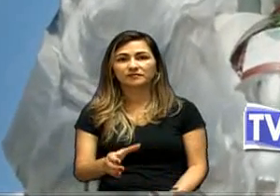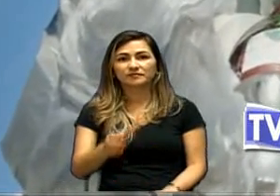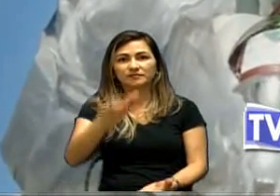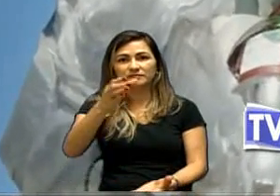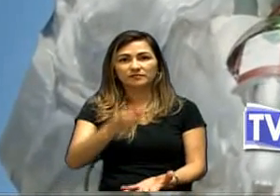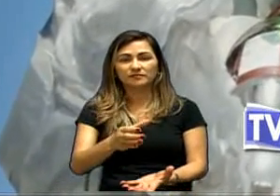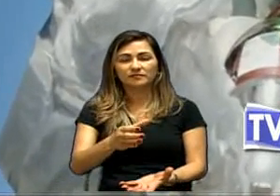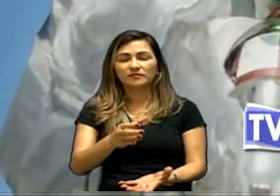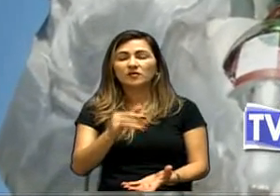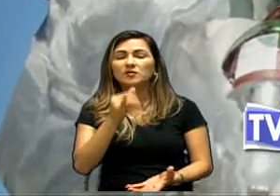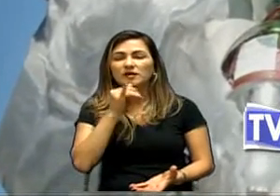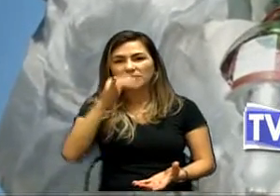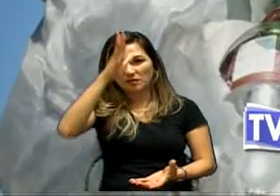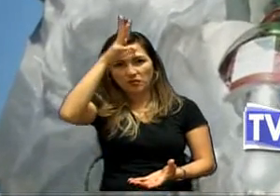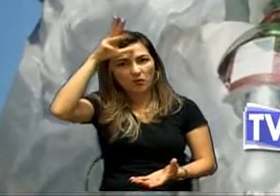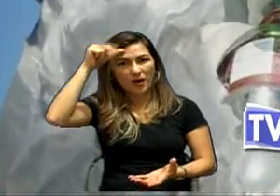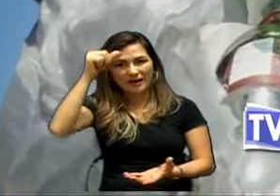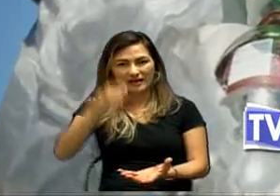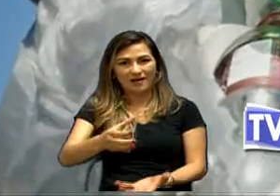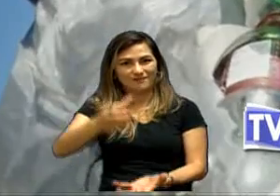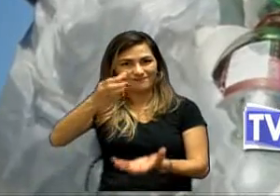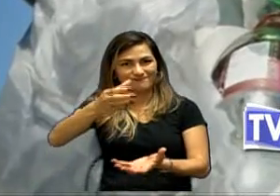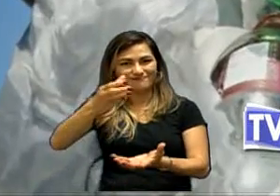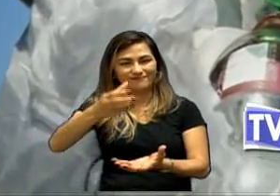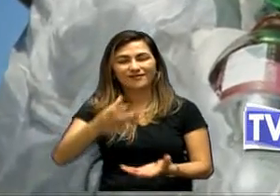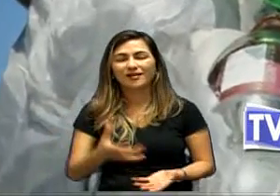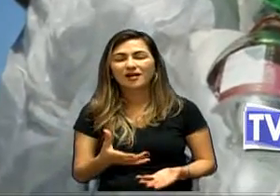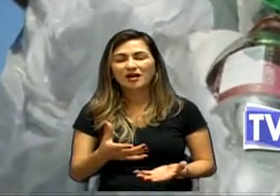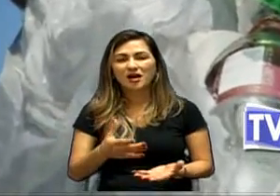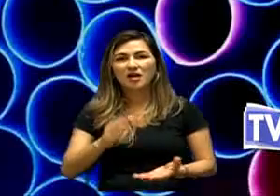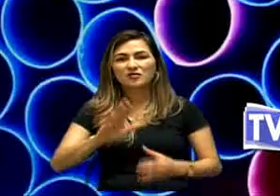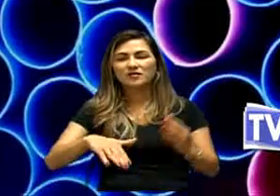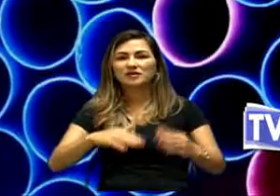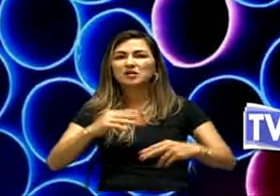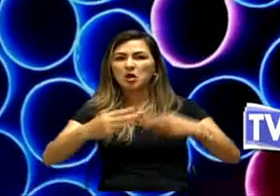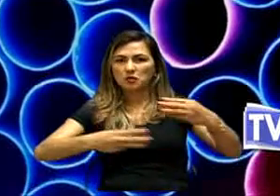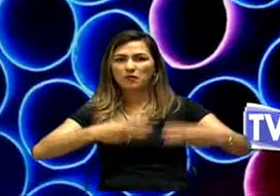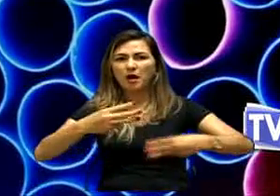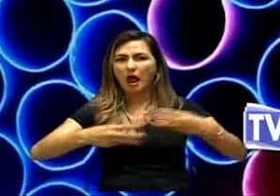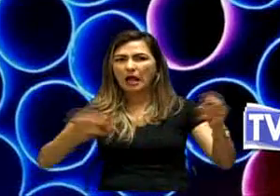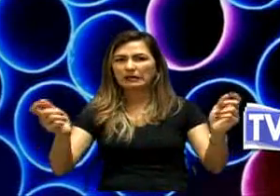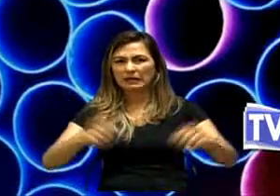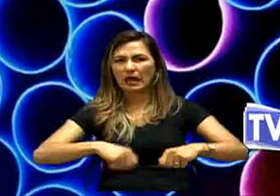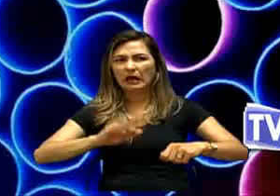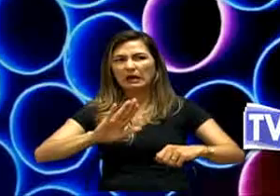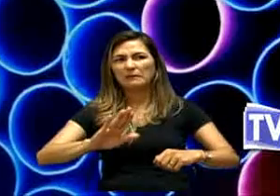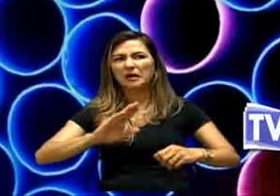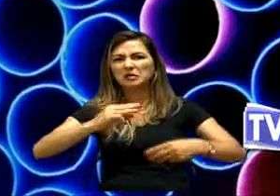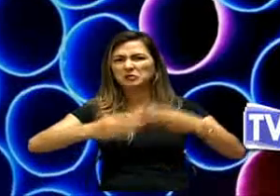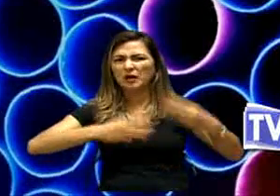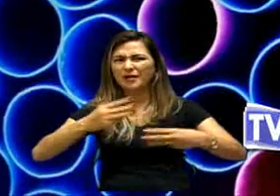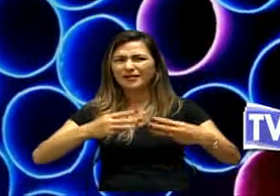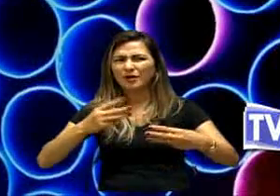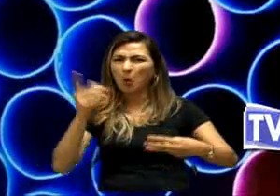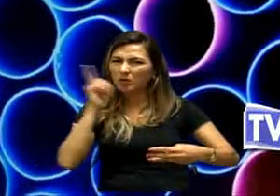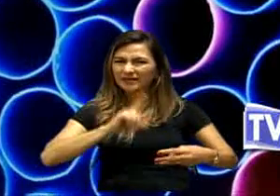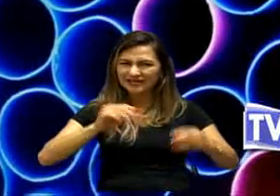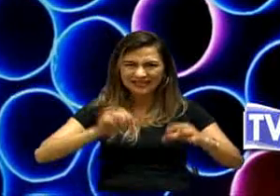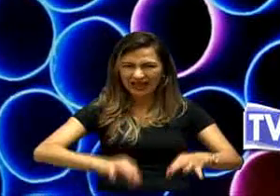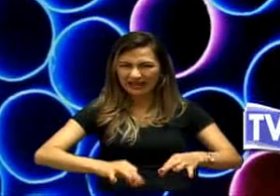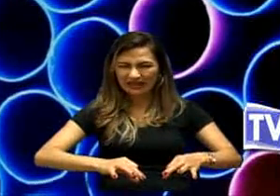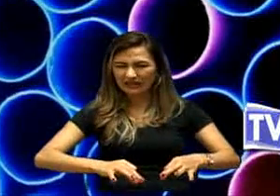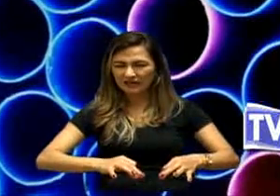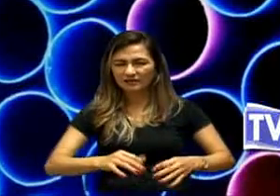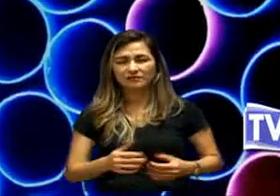não é porque o item é reciclável que ele efetivamente será reciclado. É impossível viver sem plástico no mundo atual,